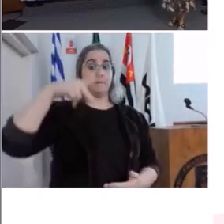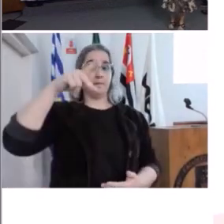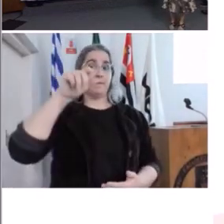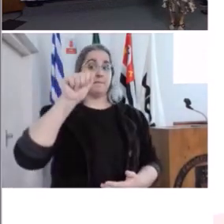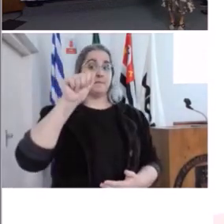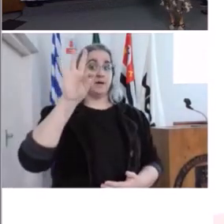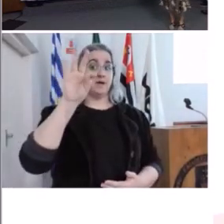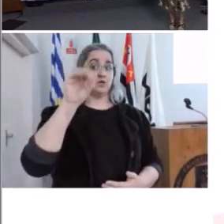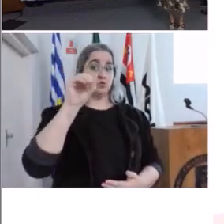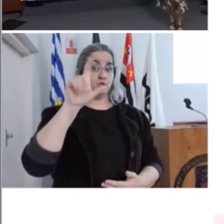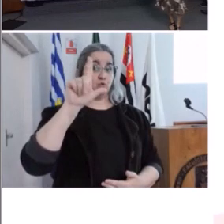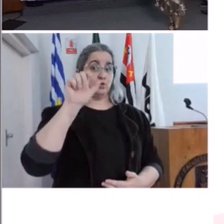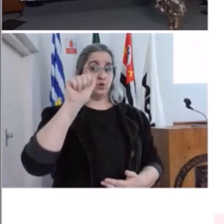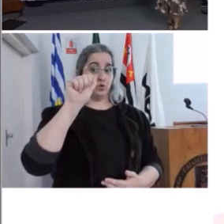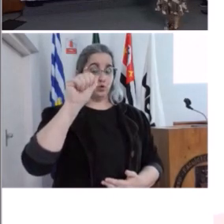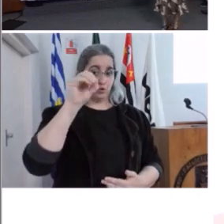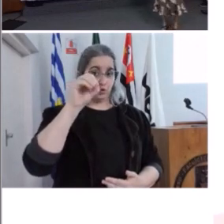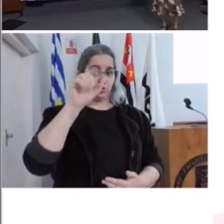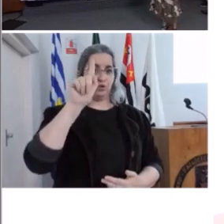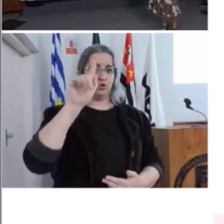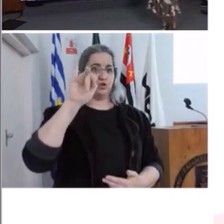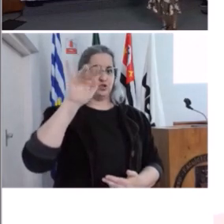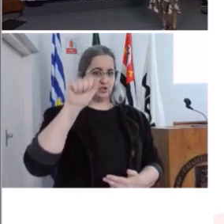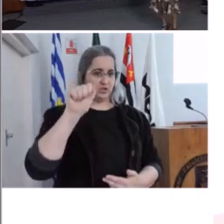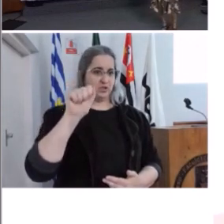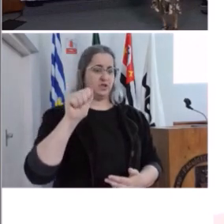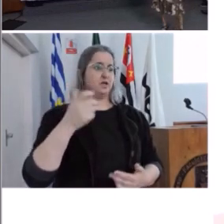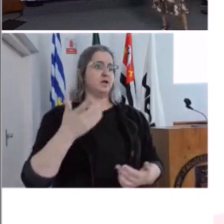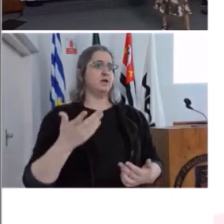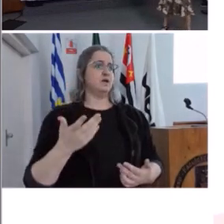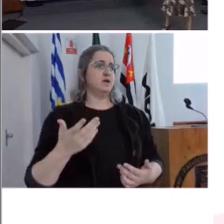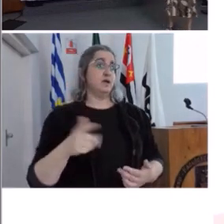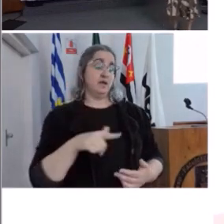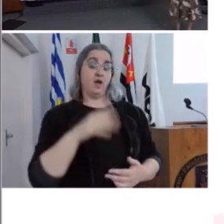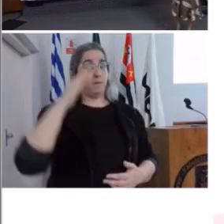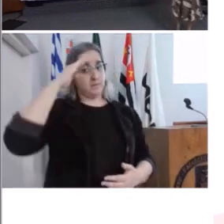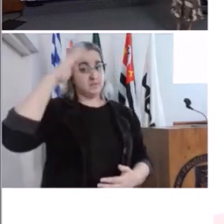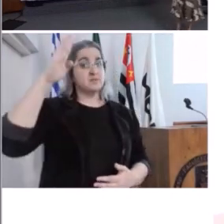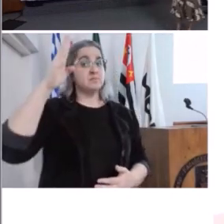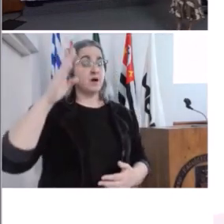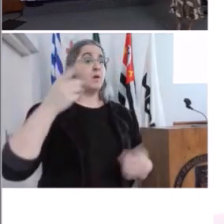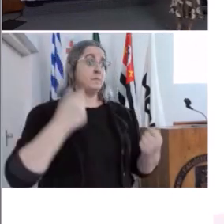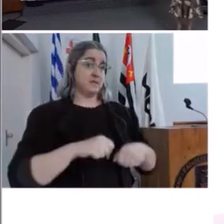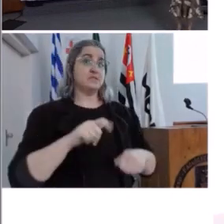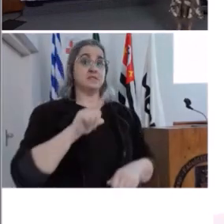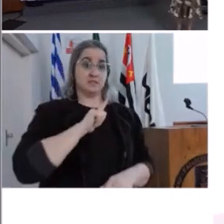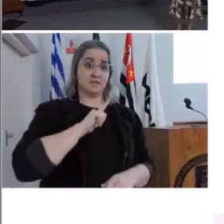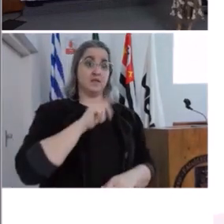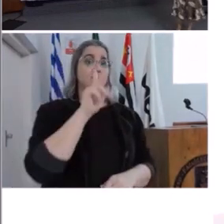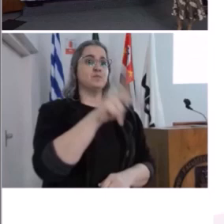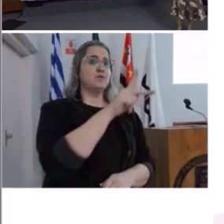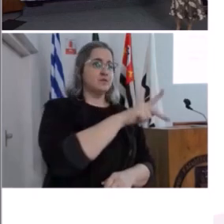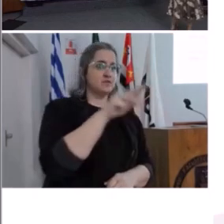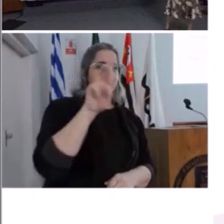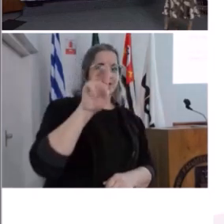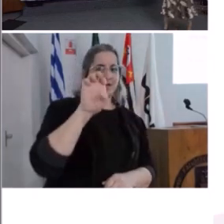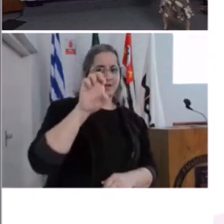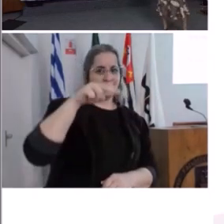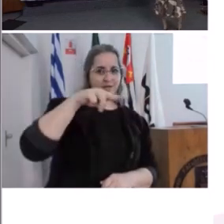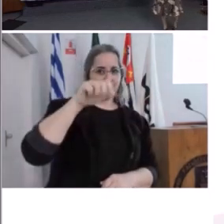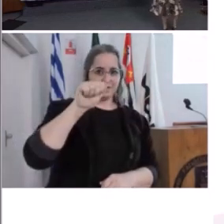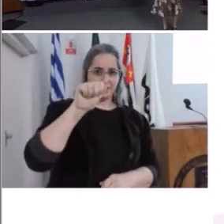não preciso dizer muito, se você a patologia também, ele acaba sendo o carro-chefe, né, professora Renata? Não tem como. É